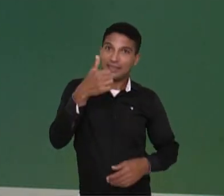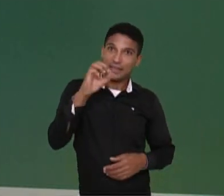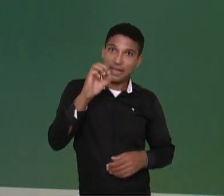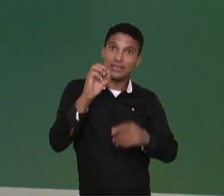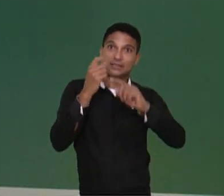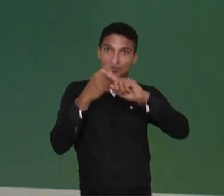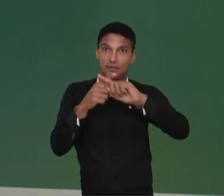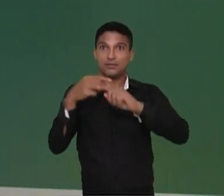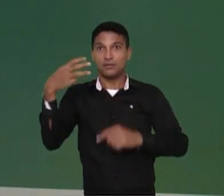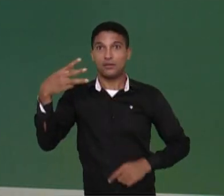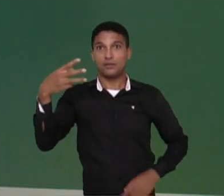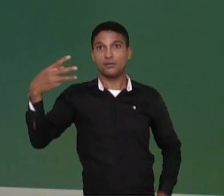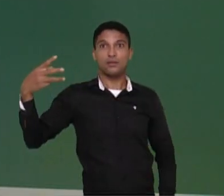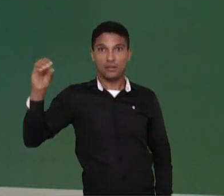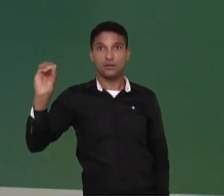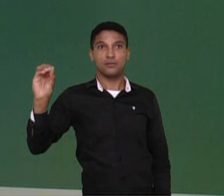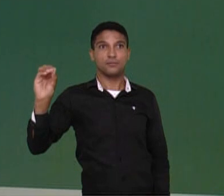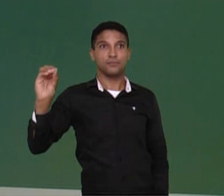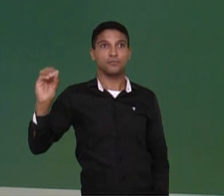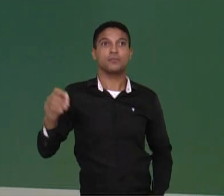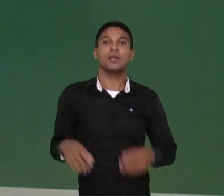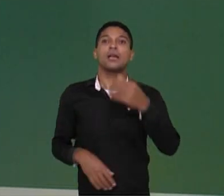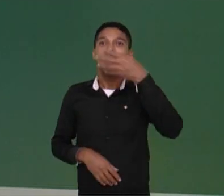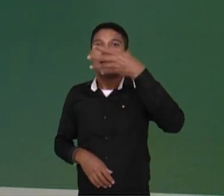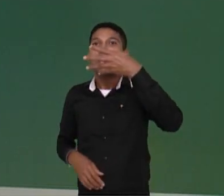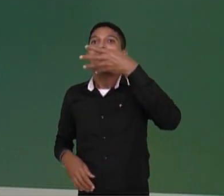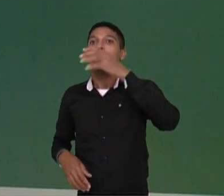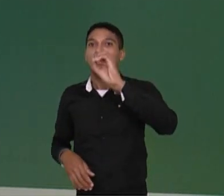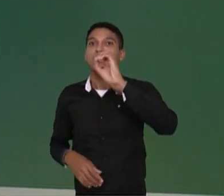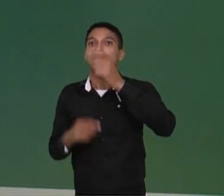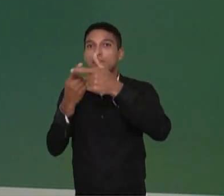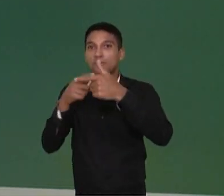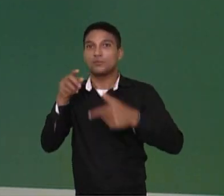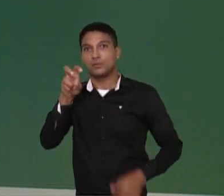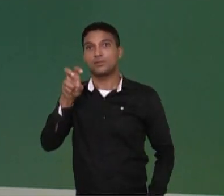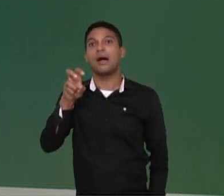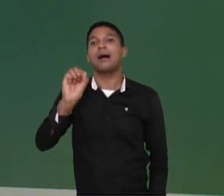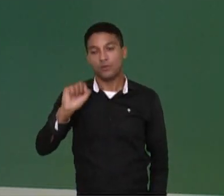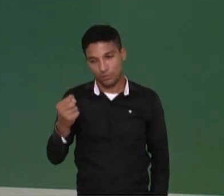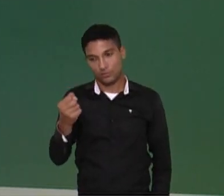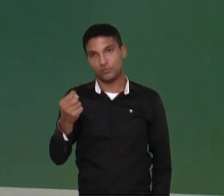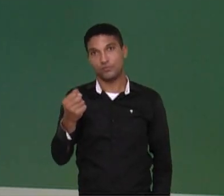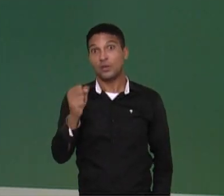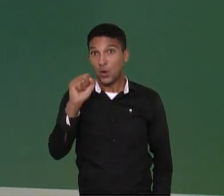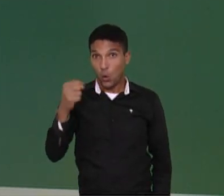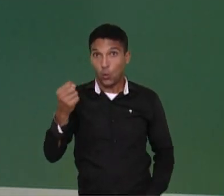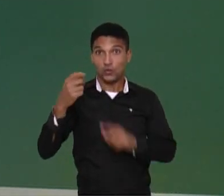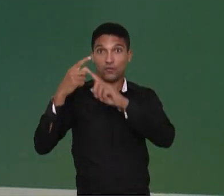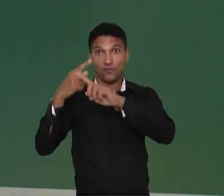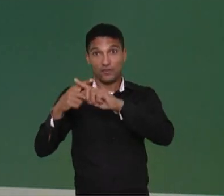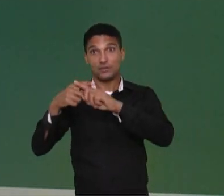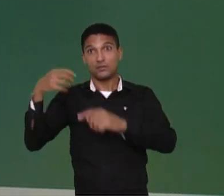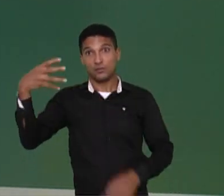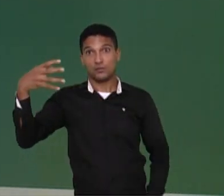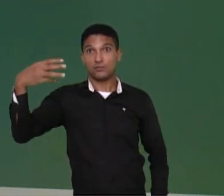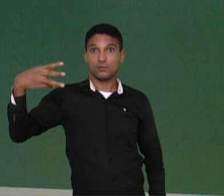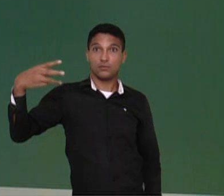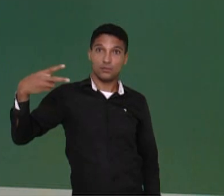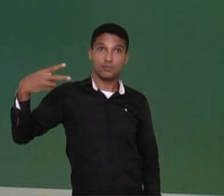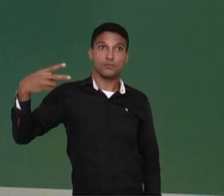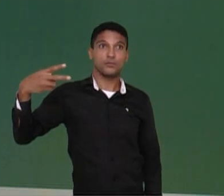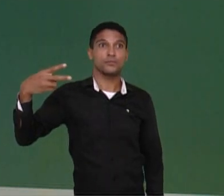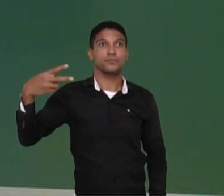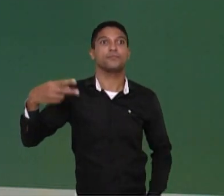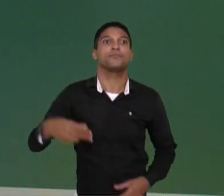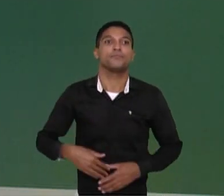30. 40 dividido por 5 dá 8. 8 vezes 4, 32. 40 dividido por 8, 5